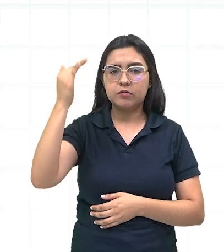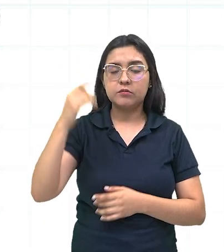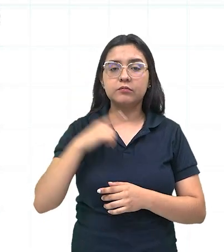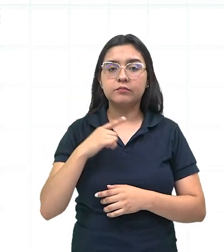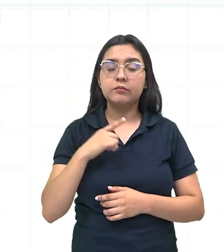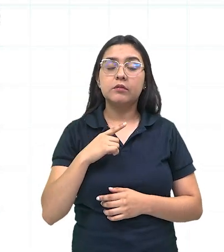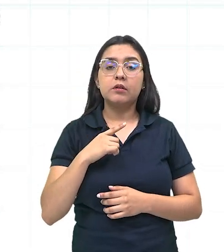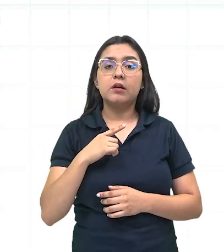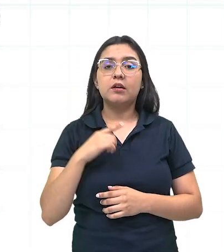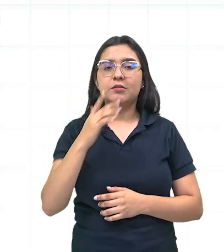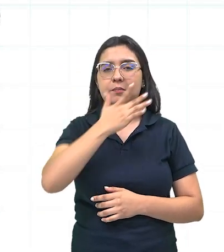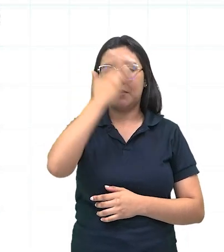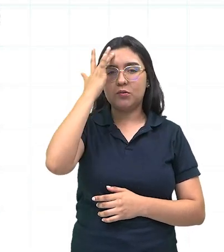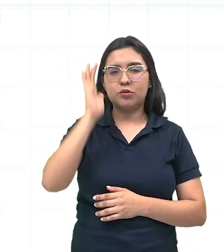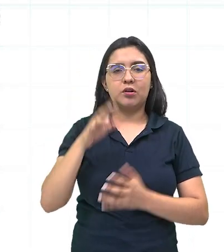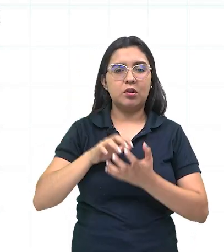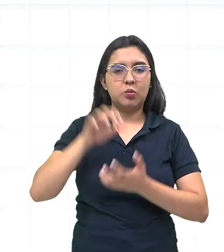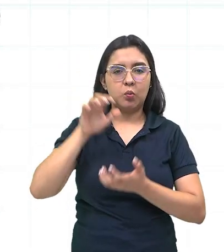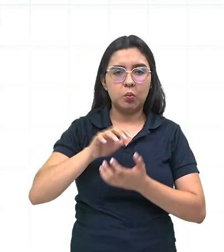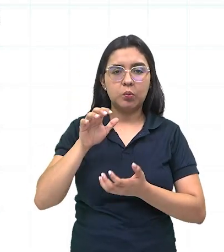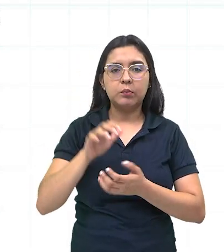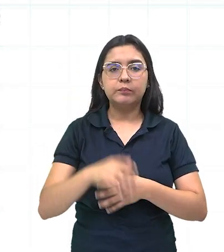as pessoas mais velhas é que